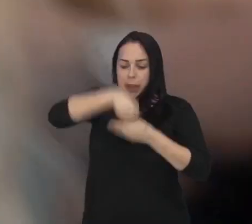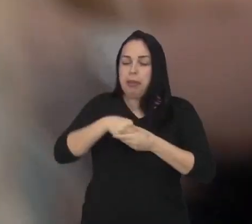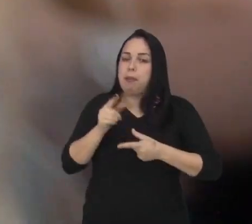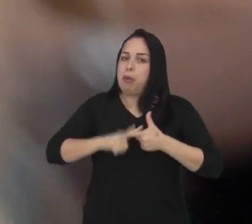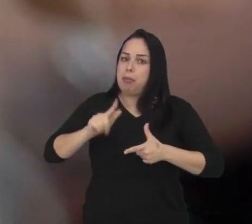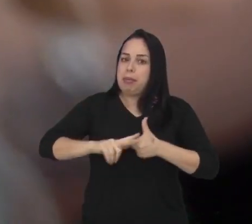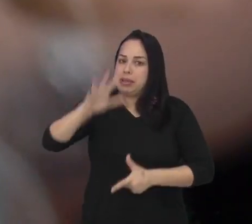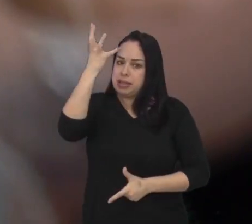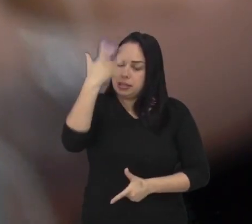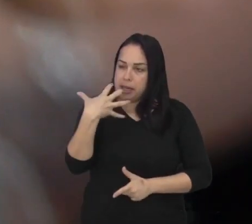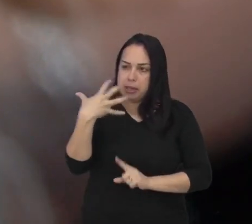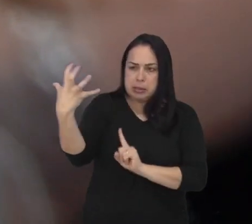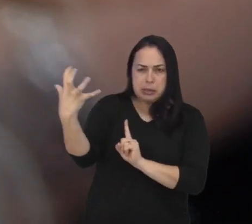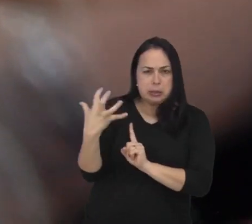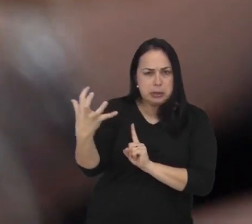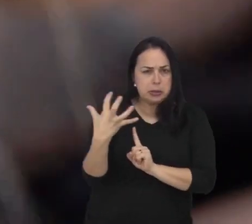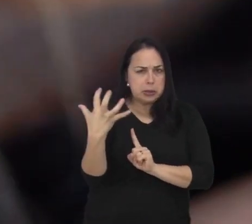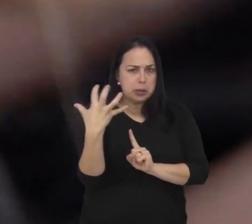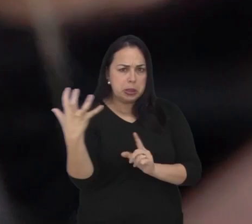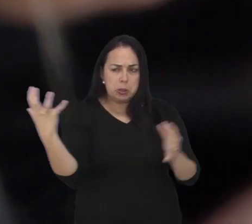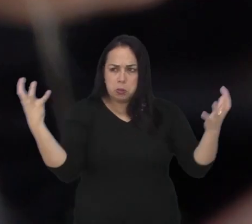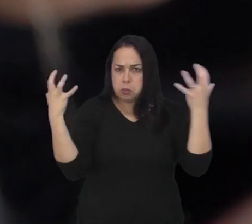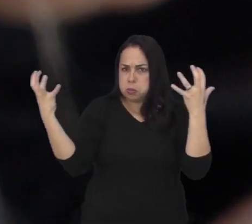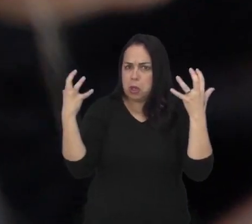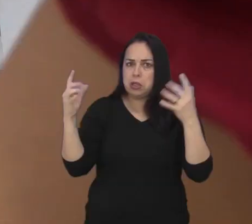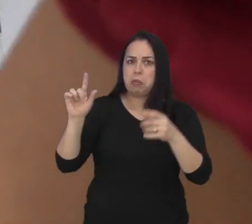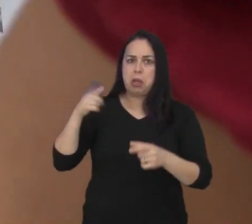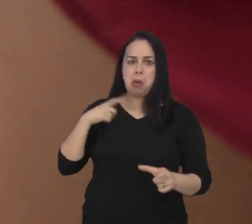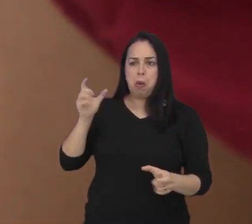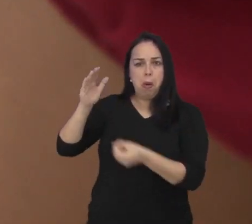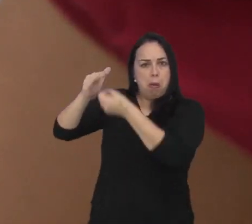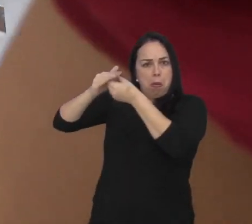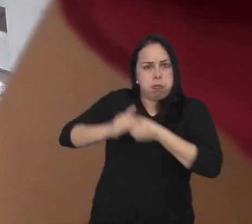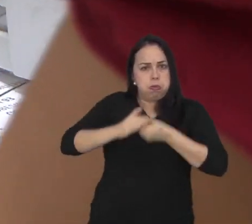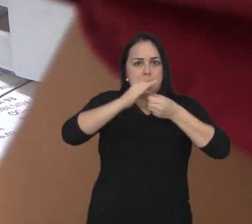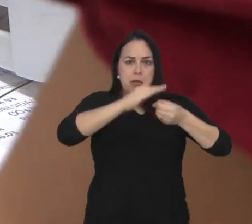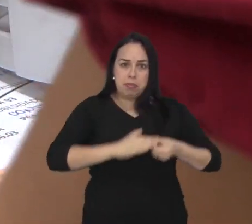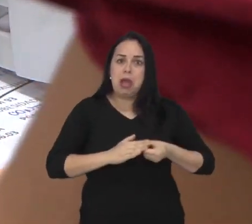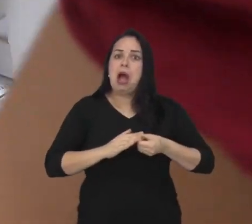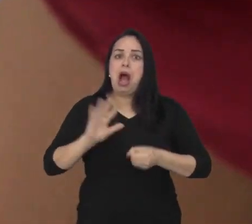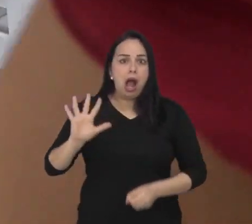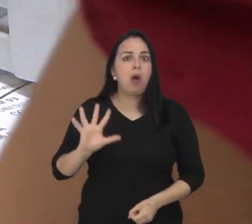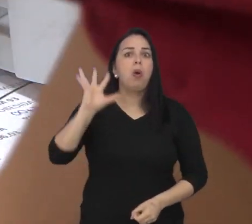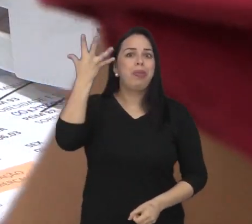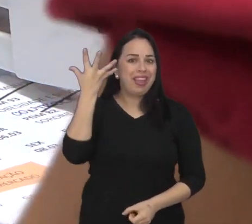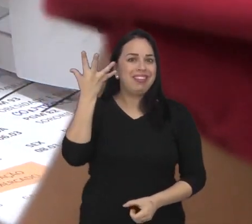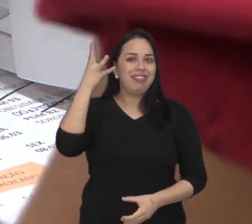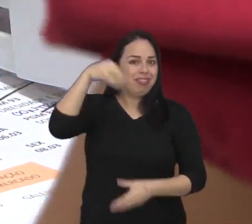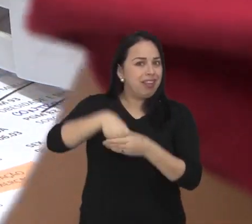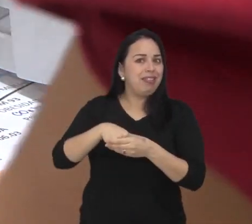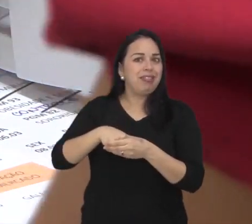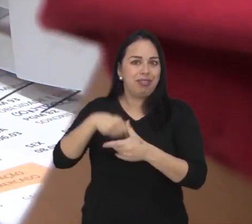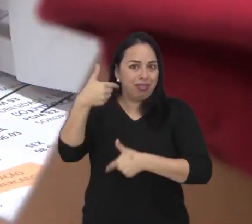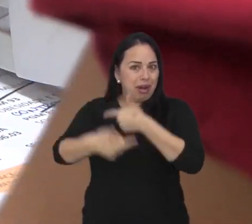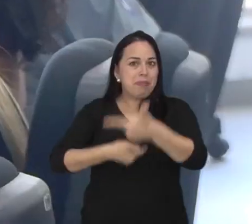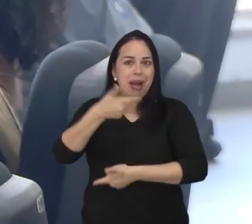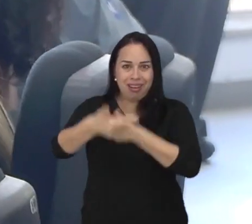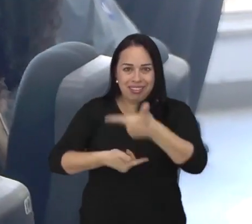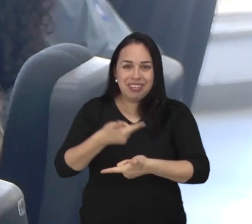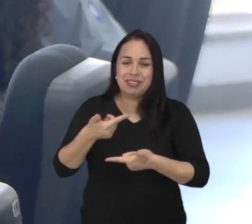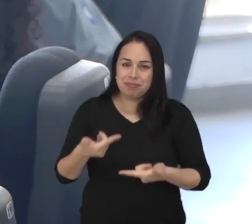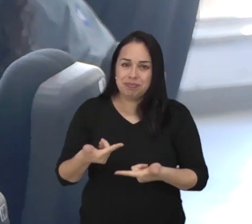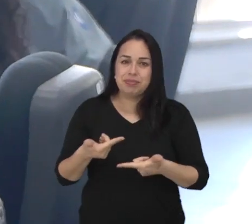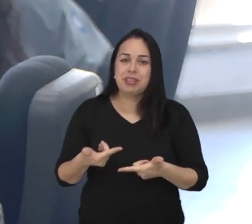sério. Insistência impertinente, perseguição constante, intimidação e comentários ofensivos se tornaram práticas